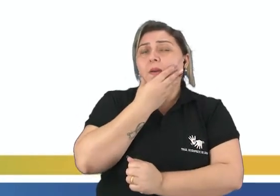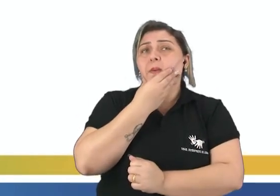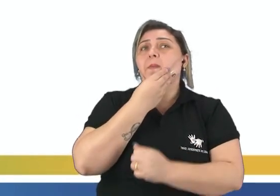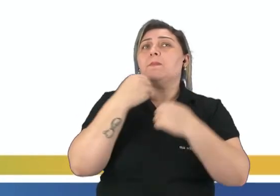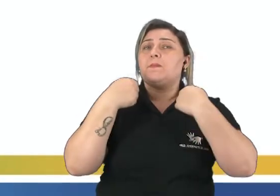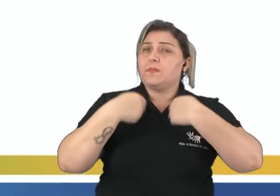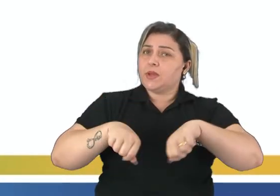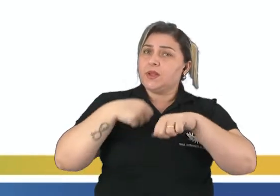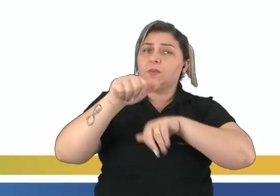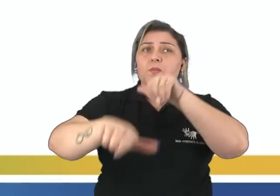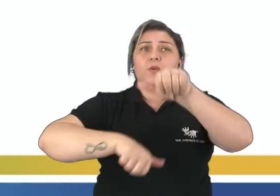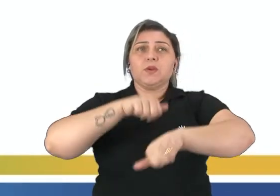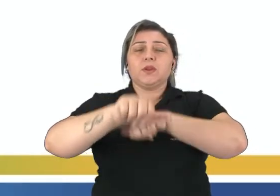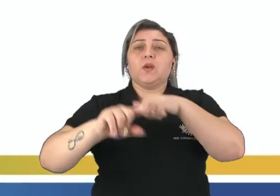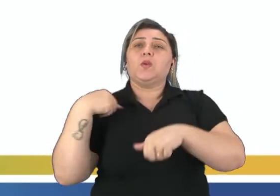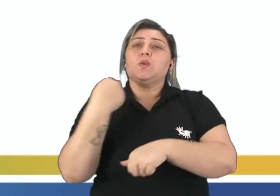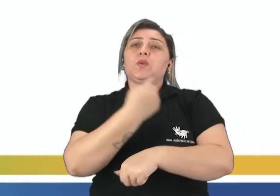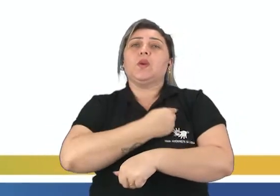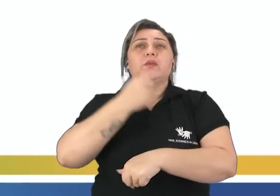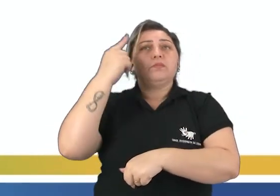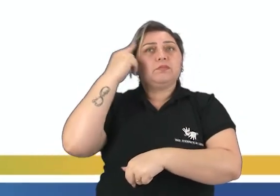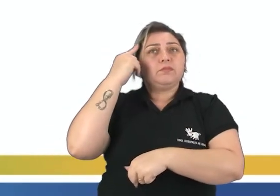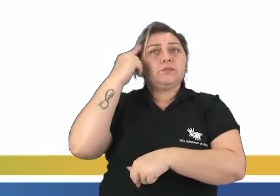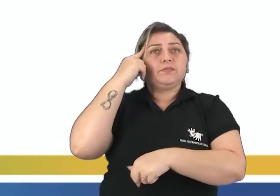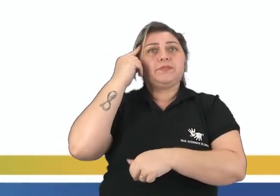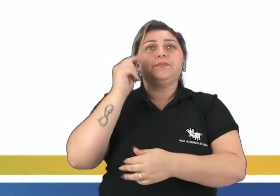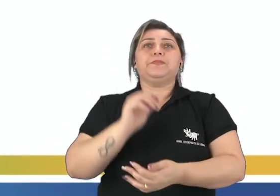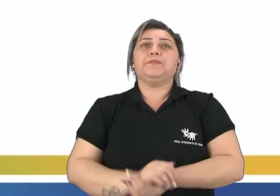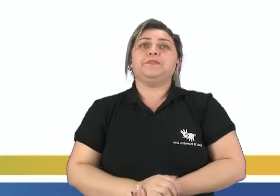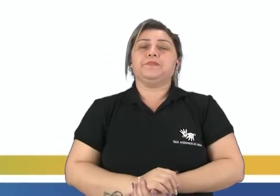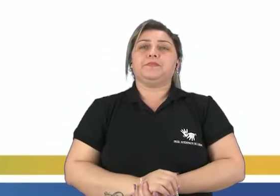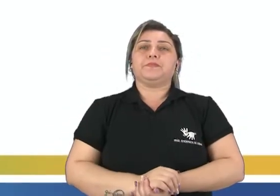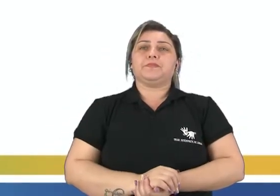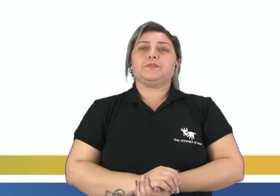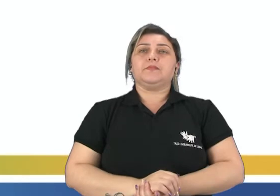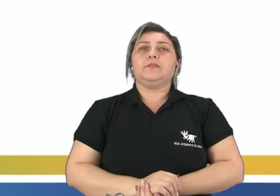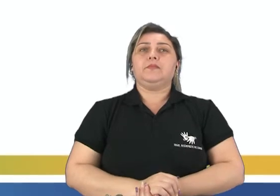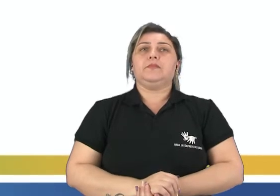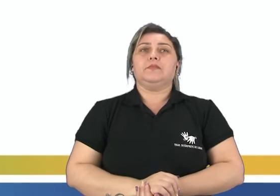mudar. A gente tem que mudar o nosso pensamento, né? A